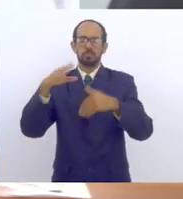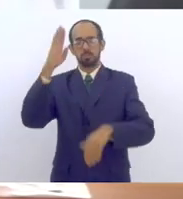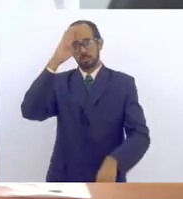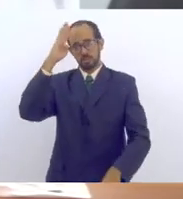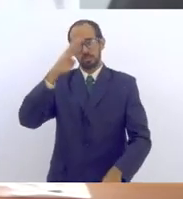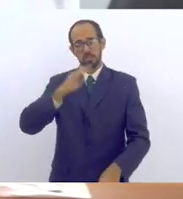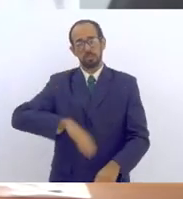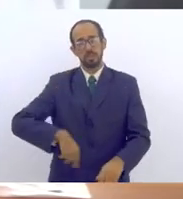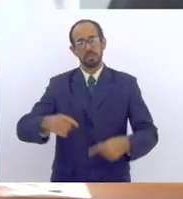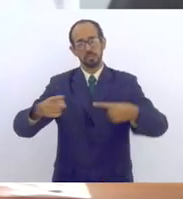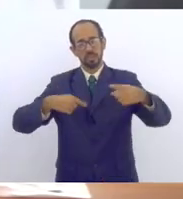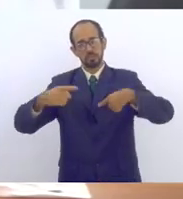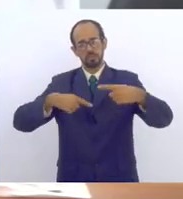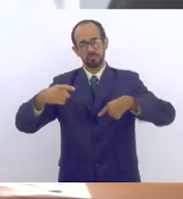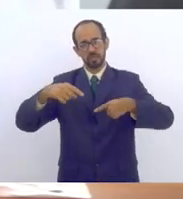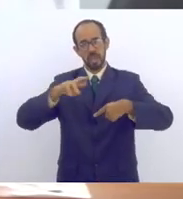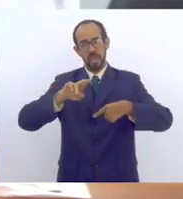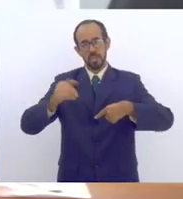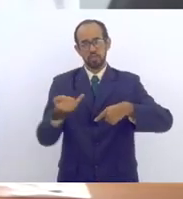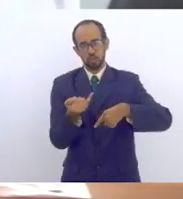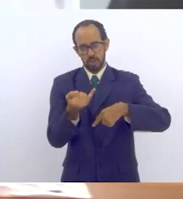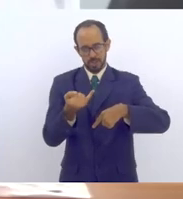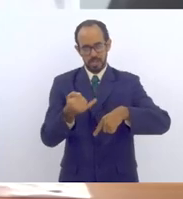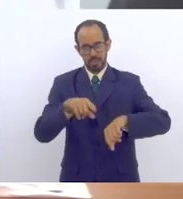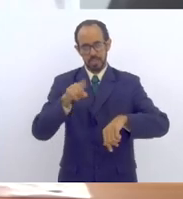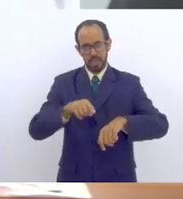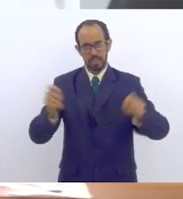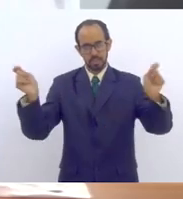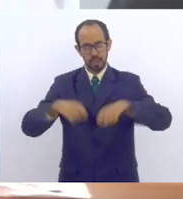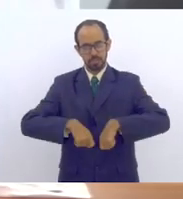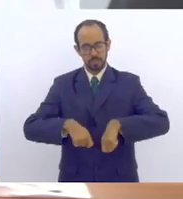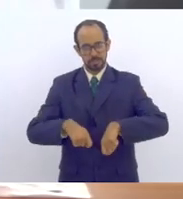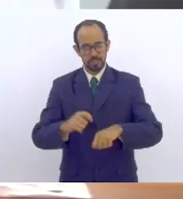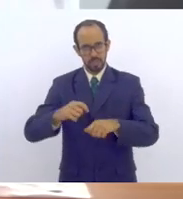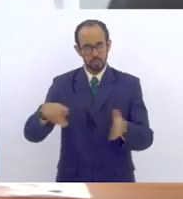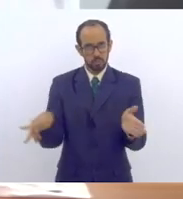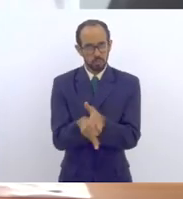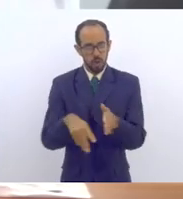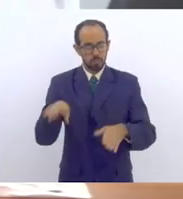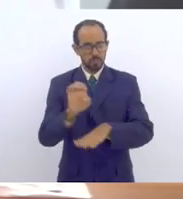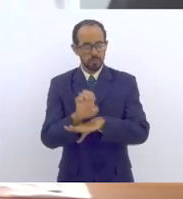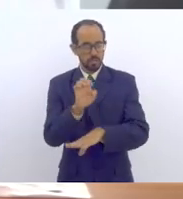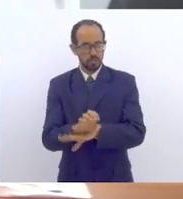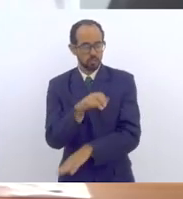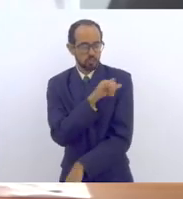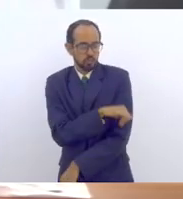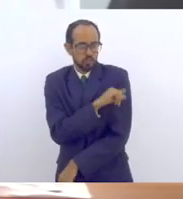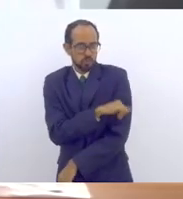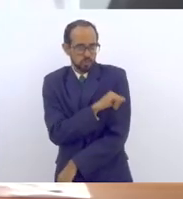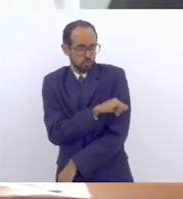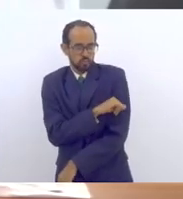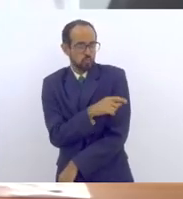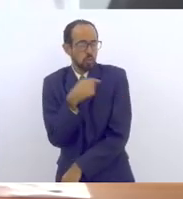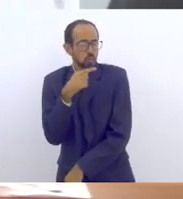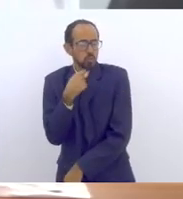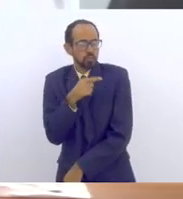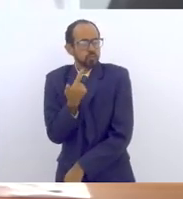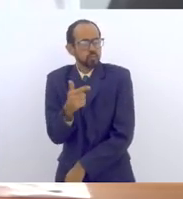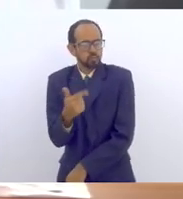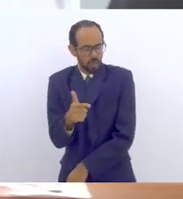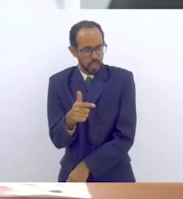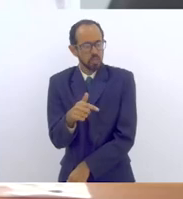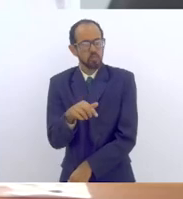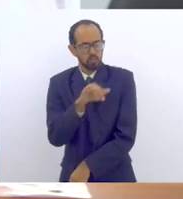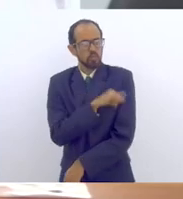nas vias que é de competência do Governo do Estado do Rio de Janeiro não tenho dúvida que o rio ganha muito eu fico